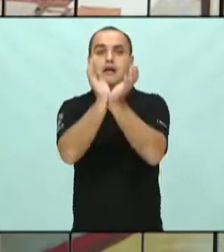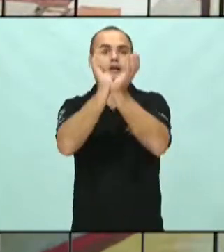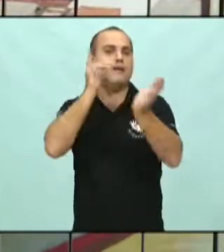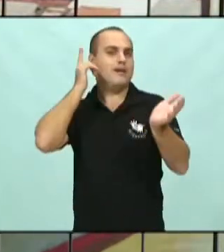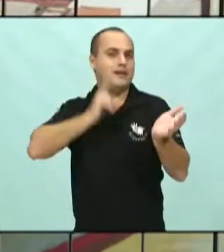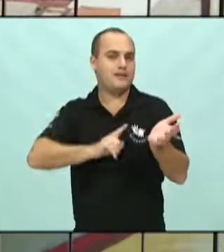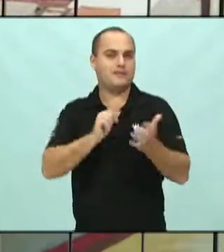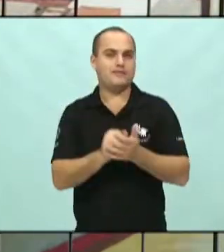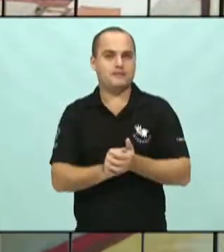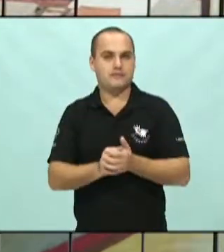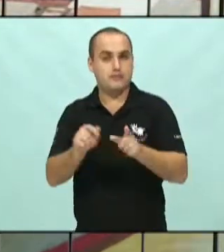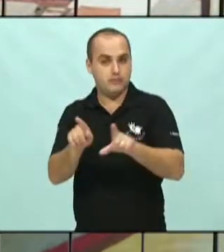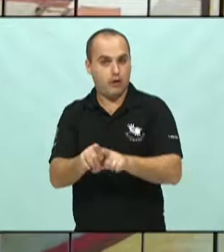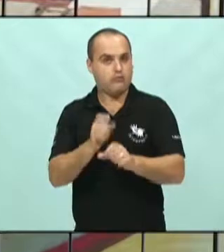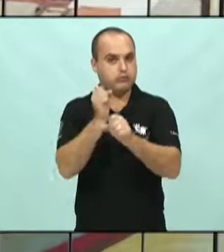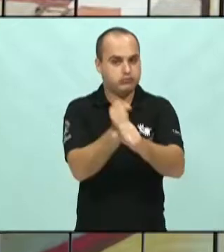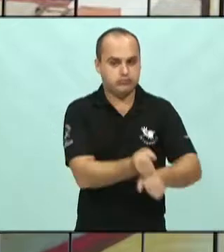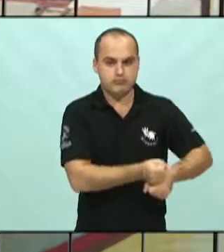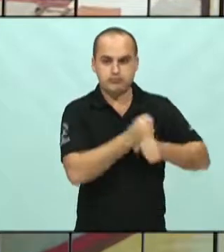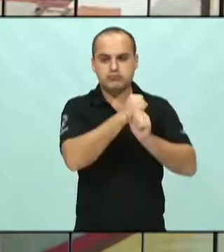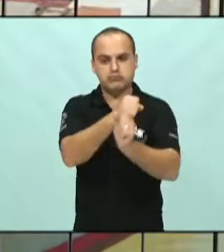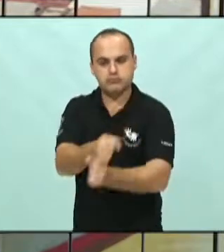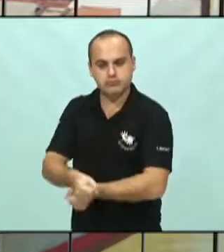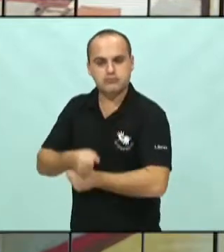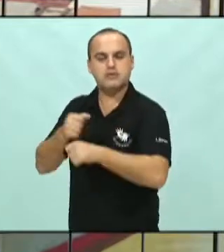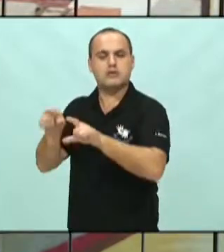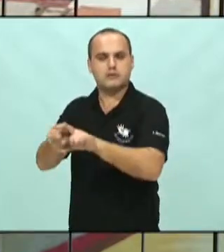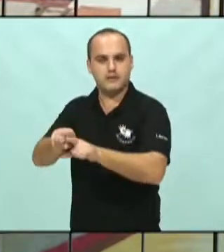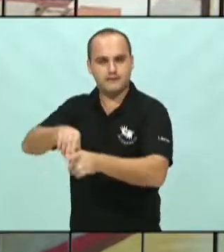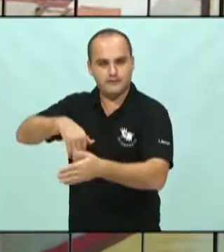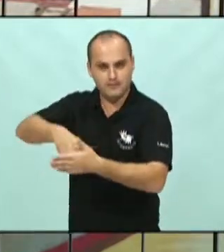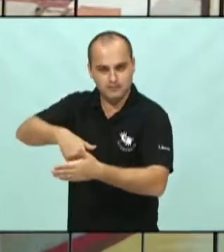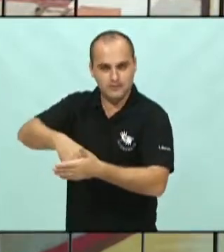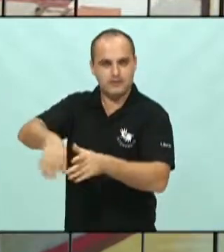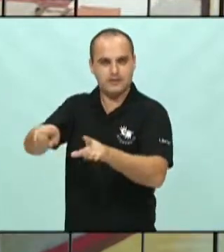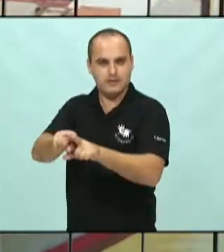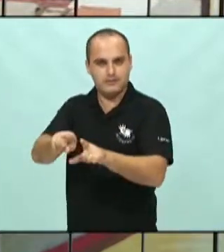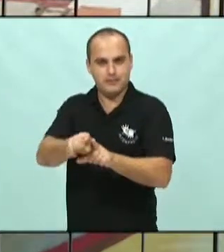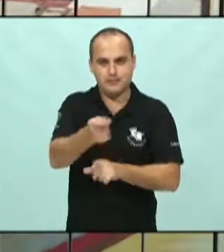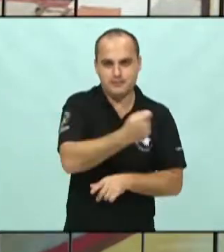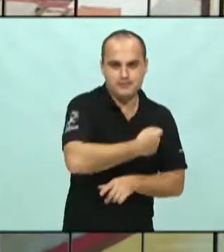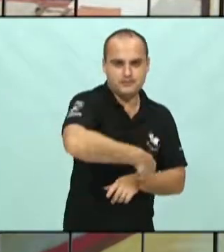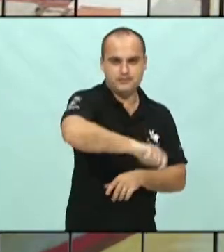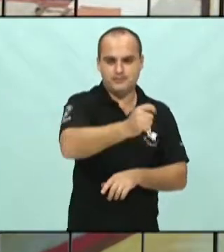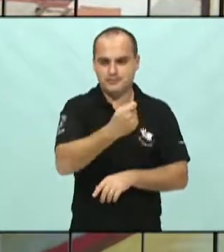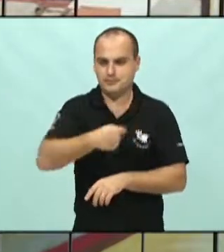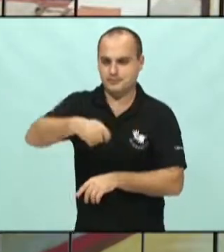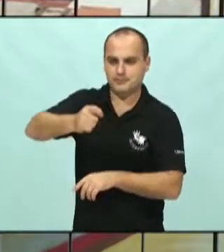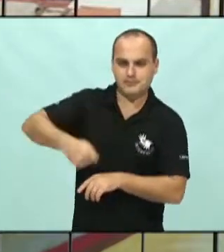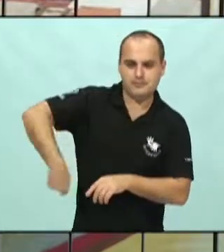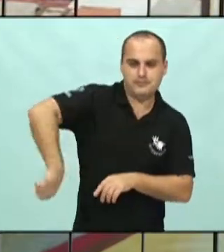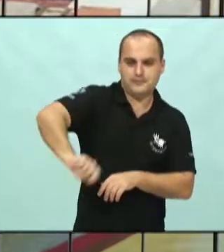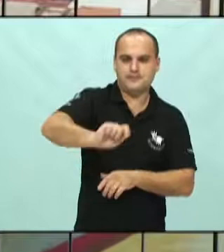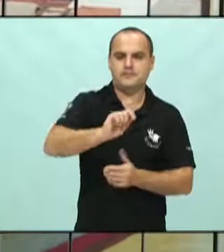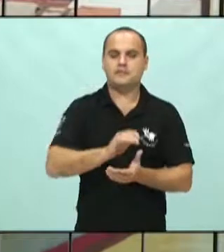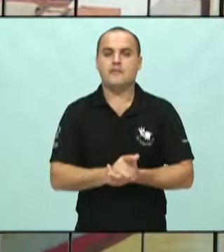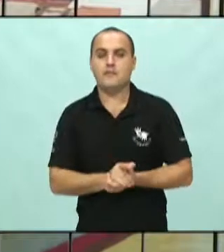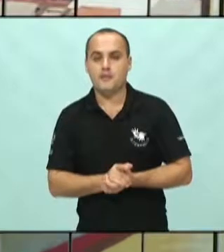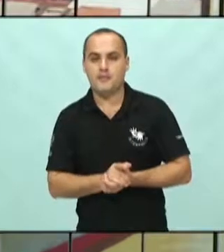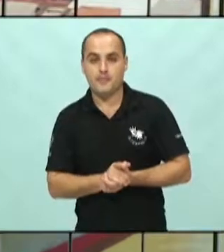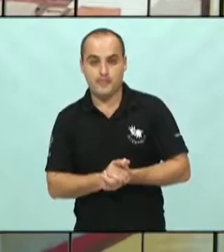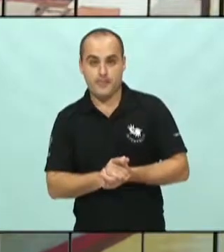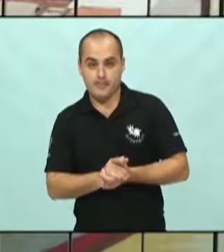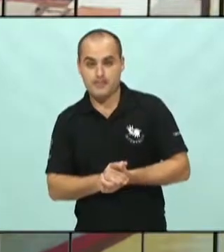Tanto no remo, como no futebol e no tênis, que são os 3 esportes que ele teve mais destaque, né? E a